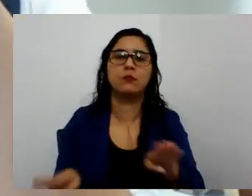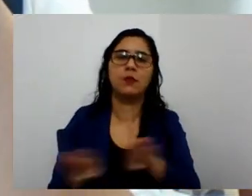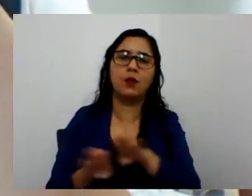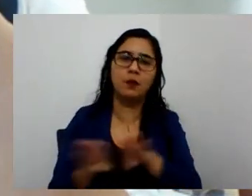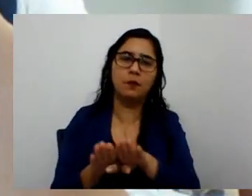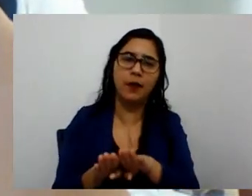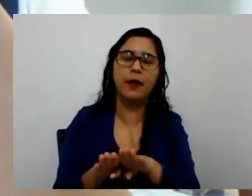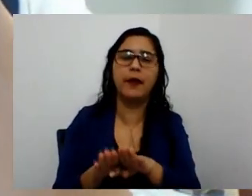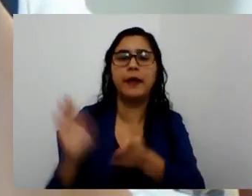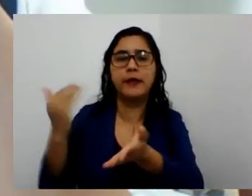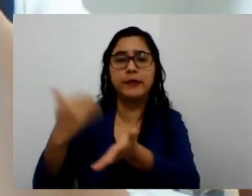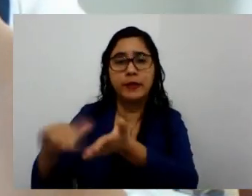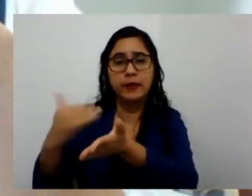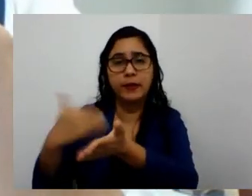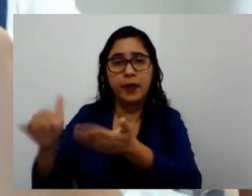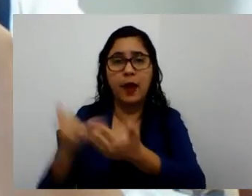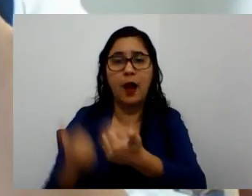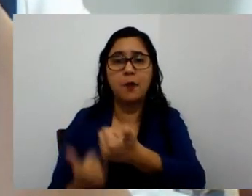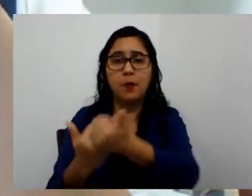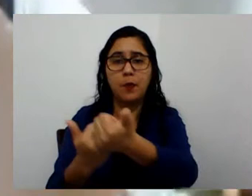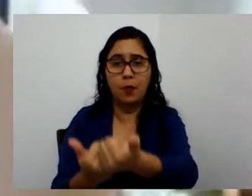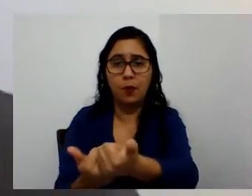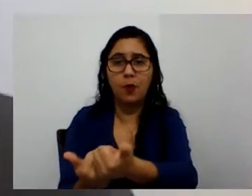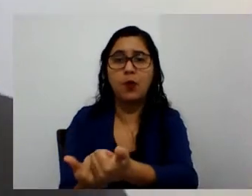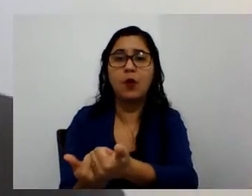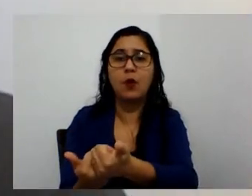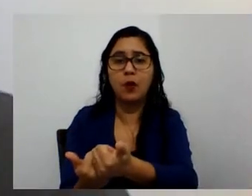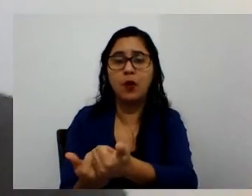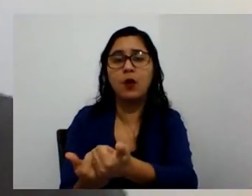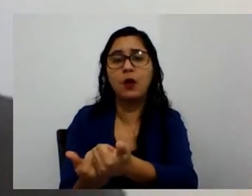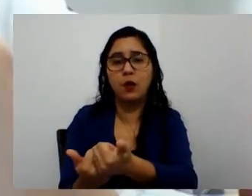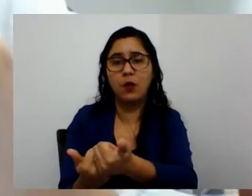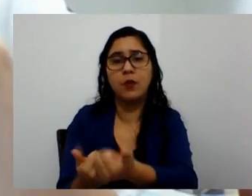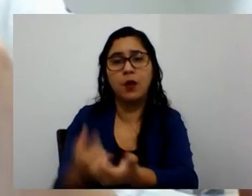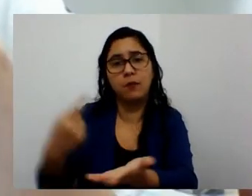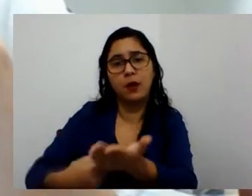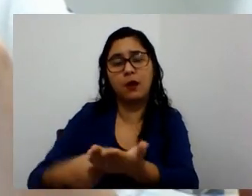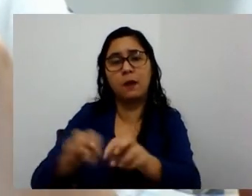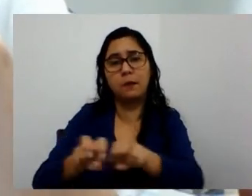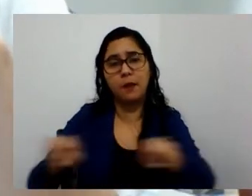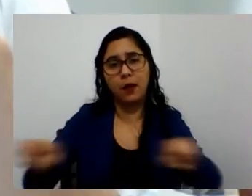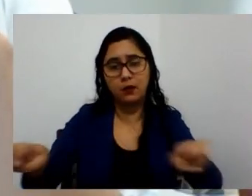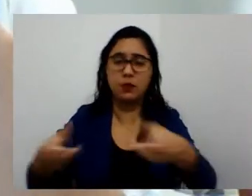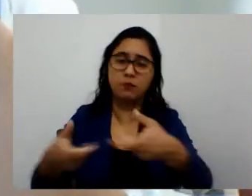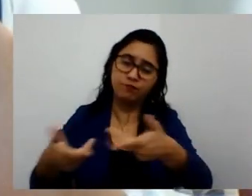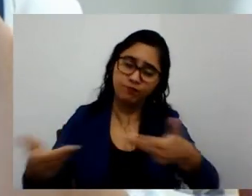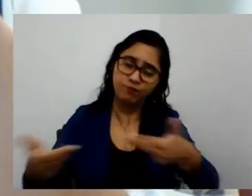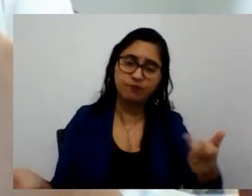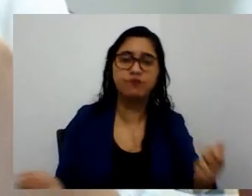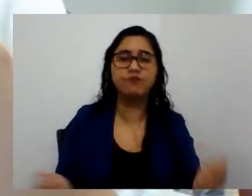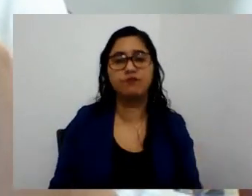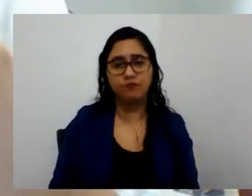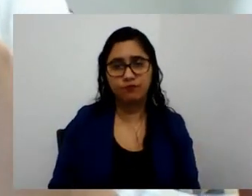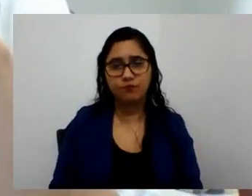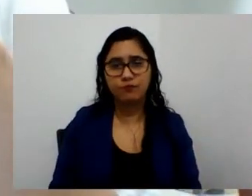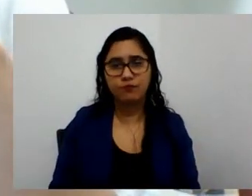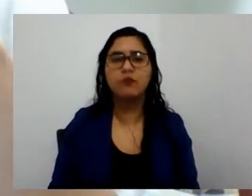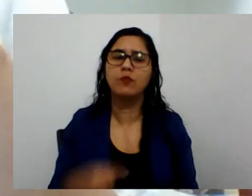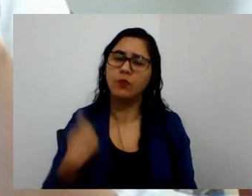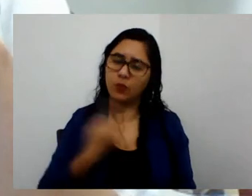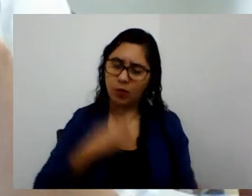uma secretaria de apoio para a marcação de bancas e outras mais, né? Precisamos,